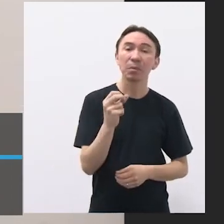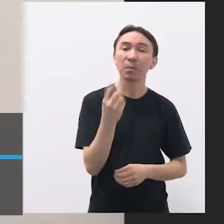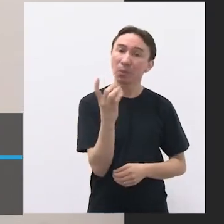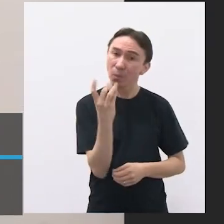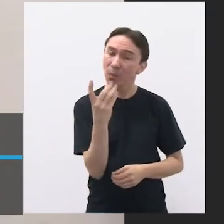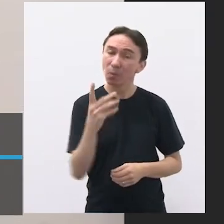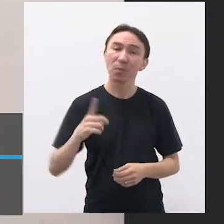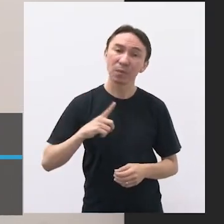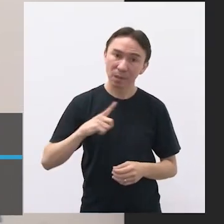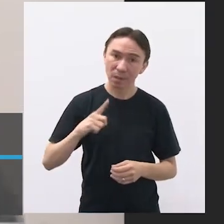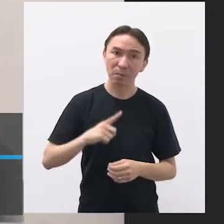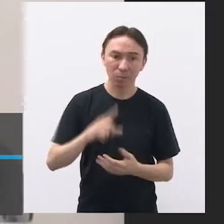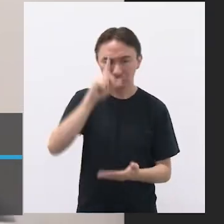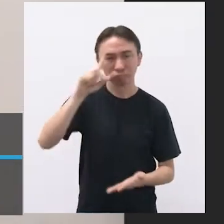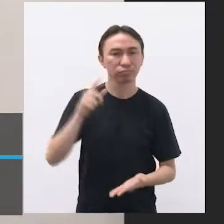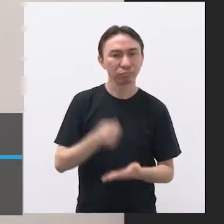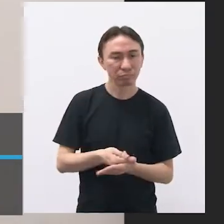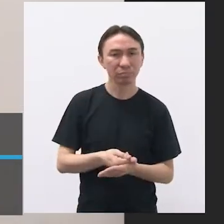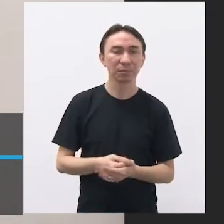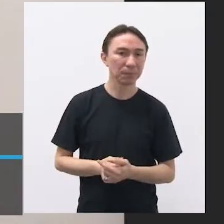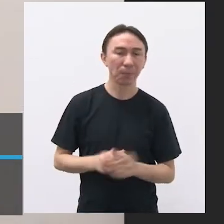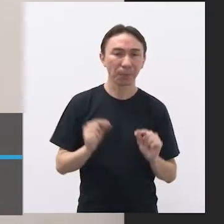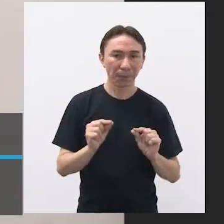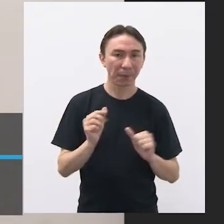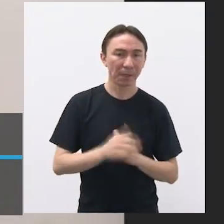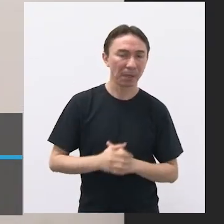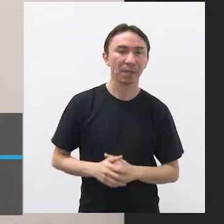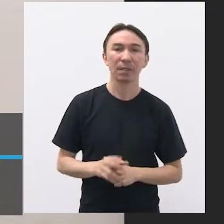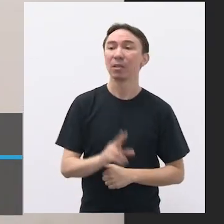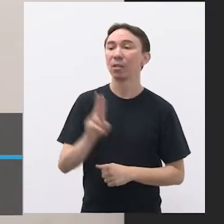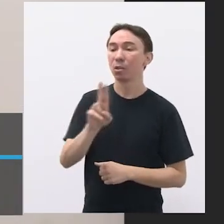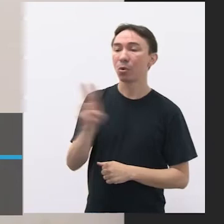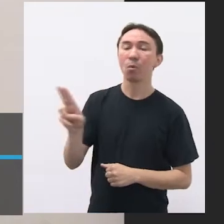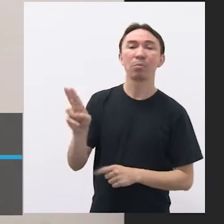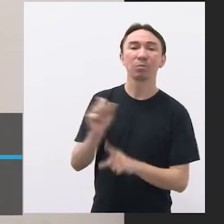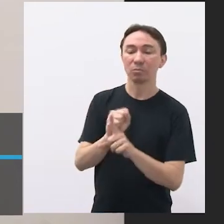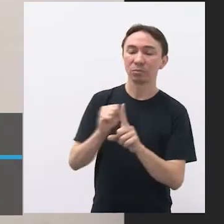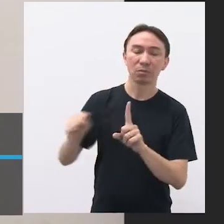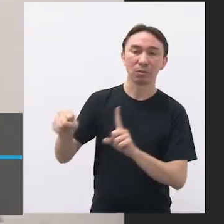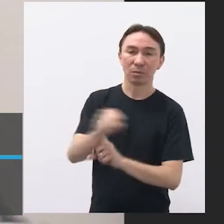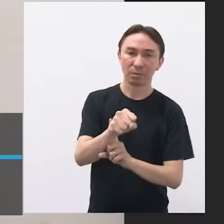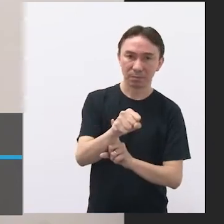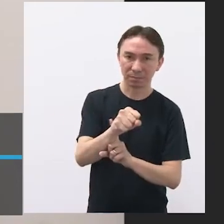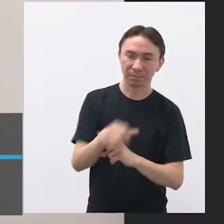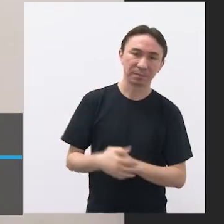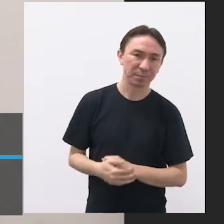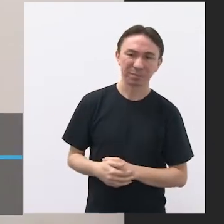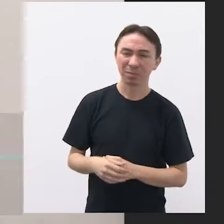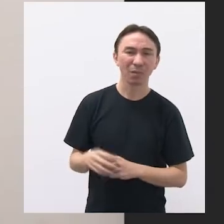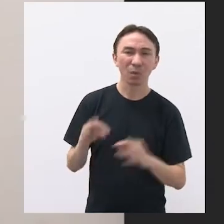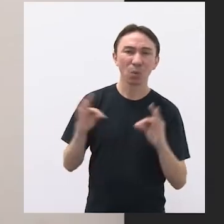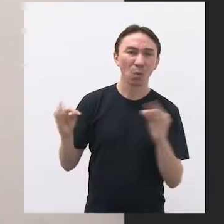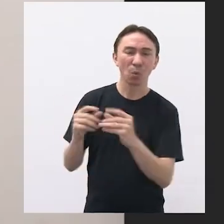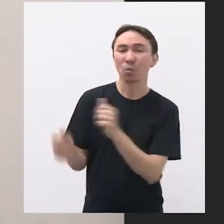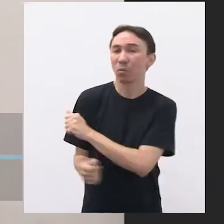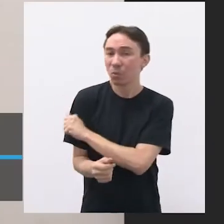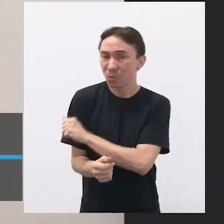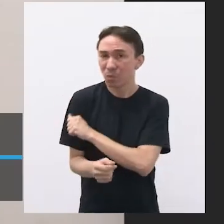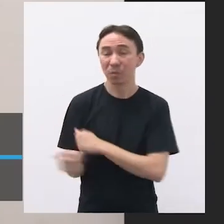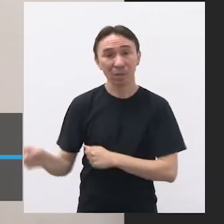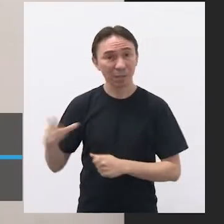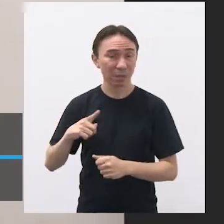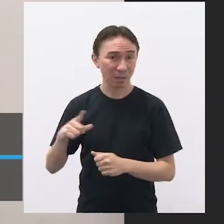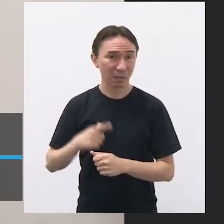trata de nome social. Todos os estudantes da rede que trans e travestis